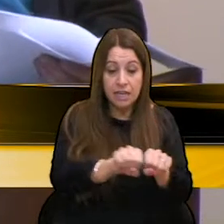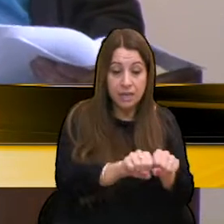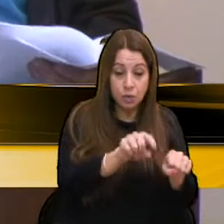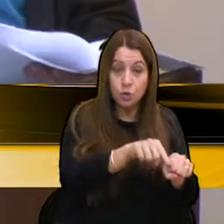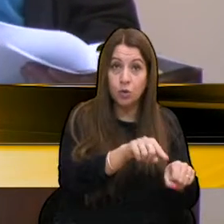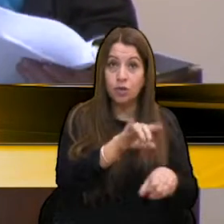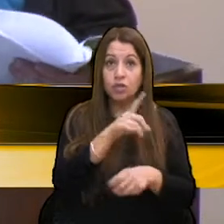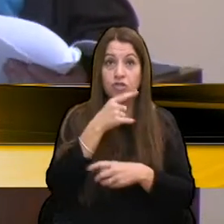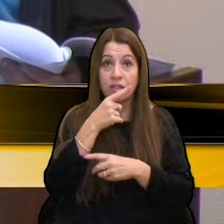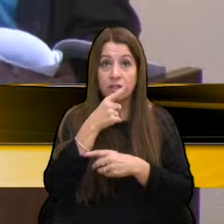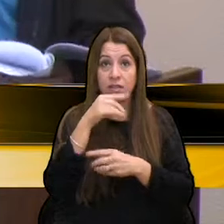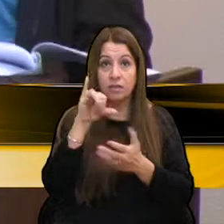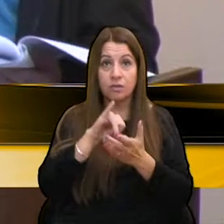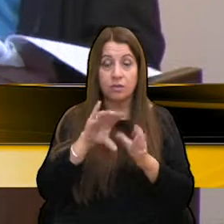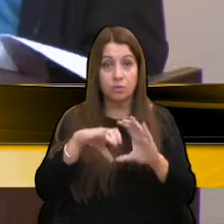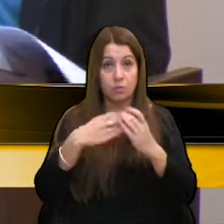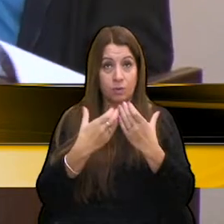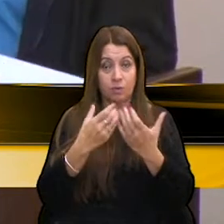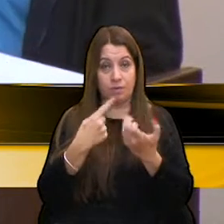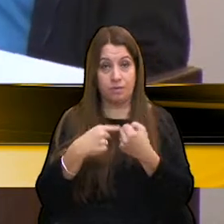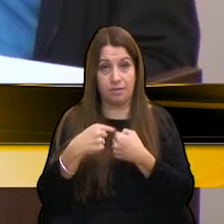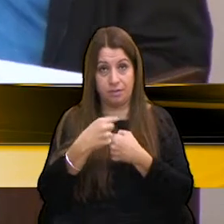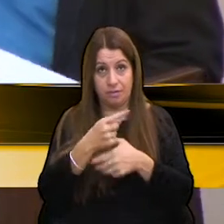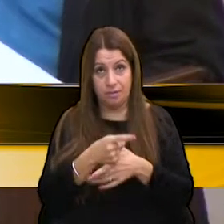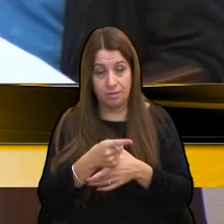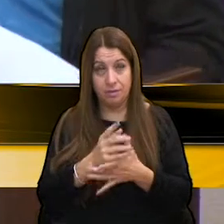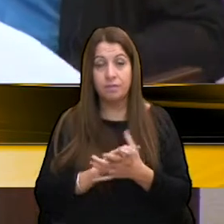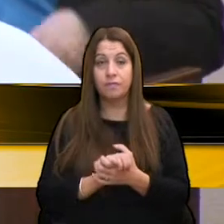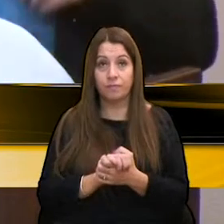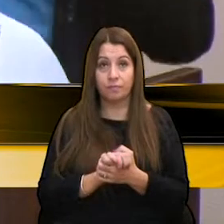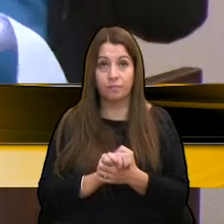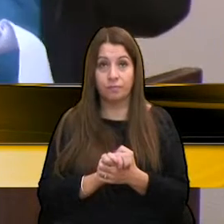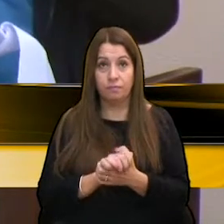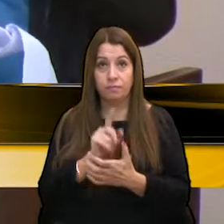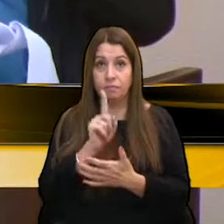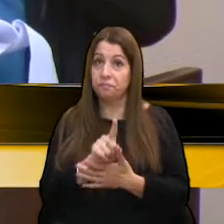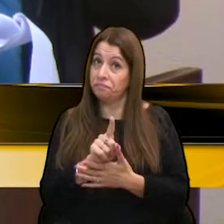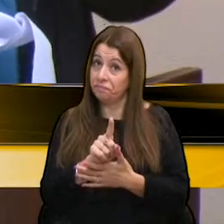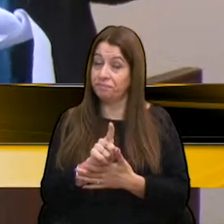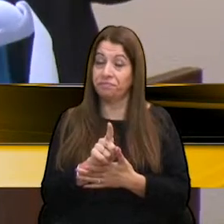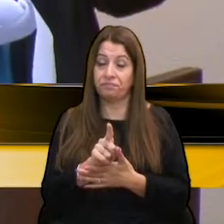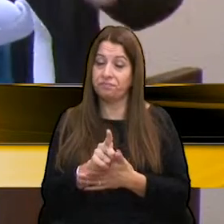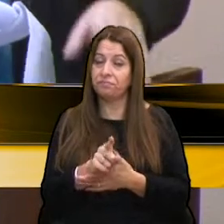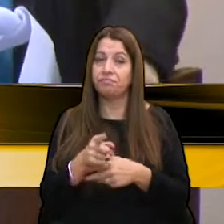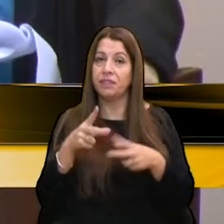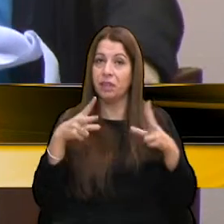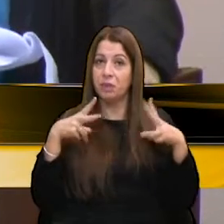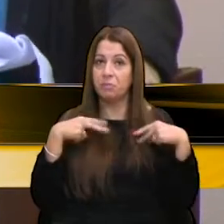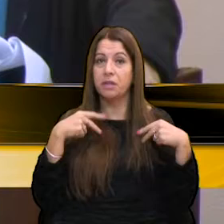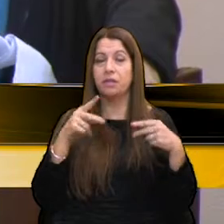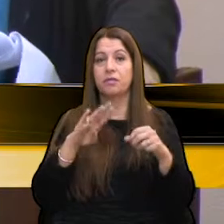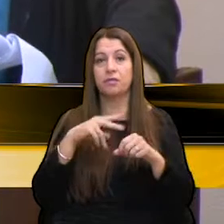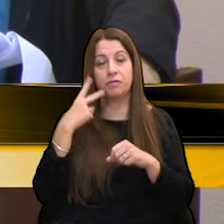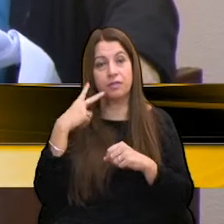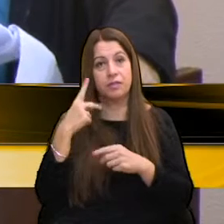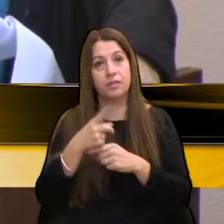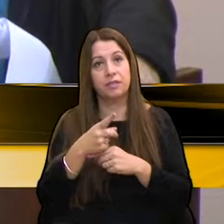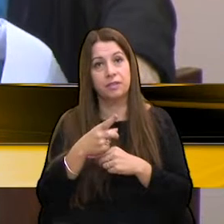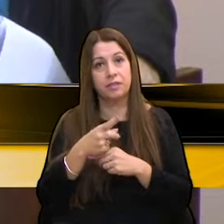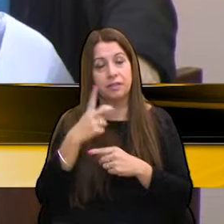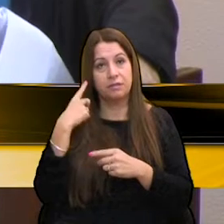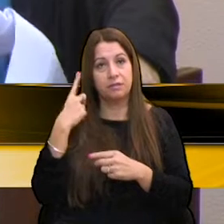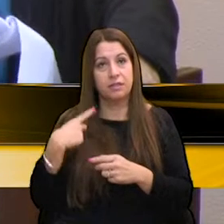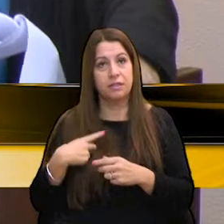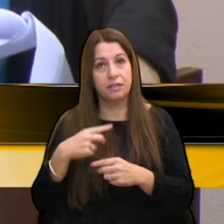centros comunitários da cidade. Isso é um grande mérito, vereadora